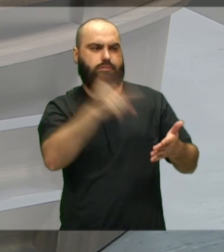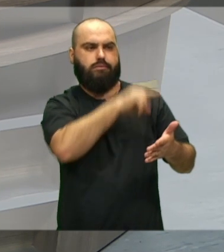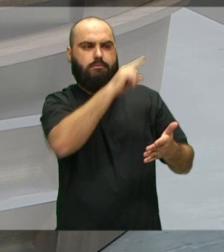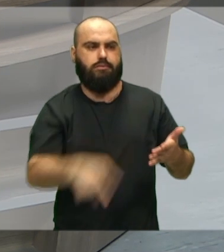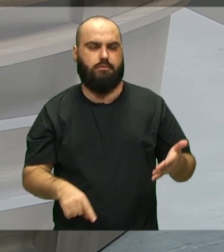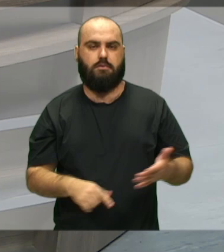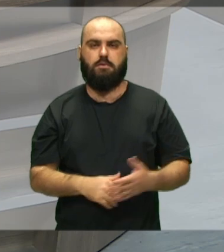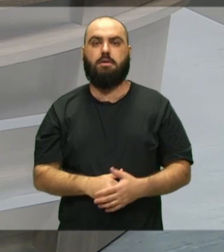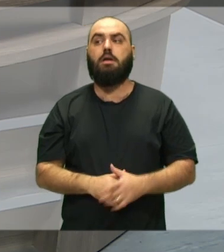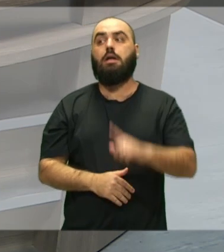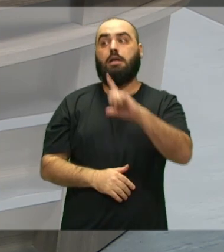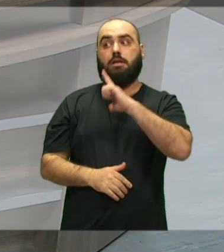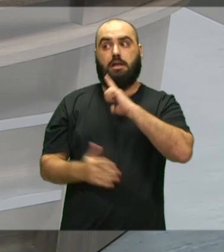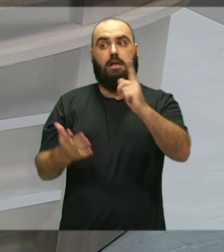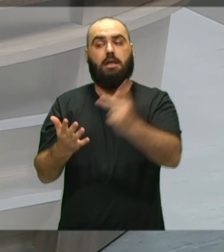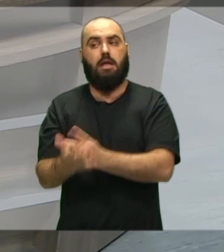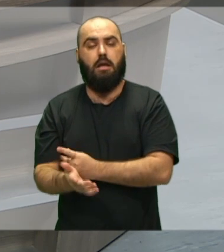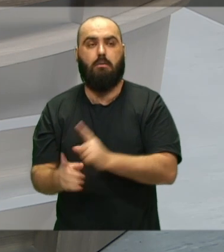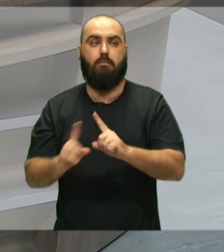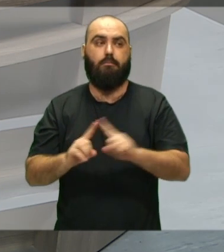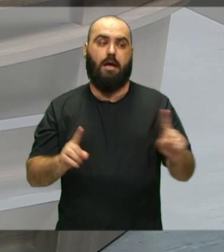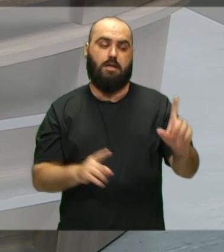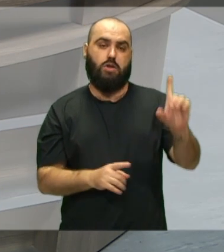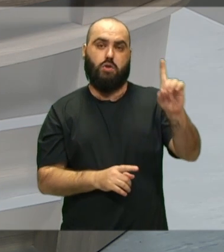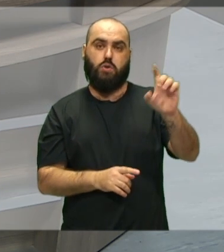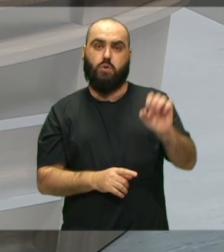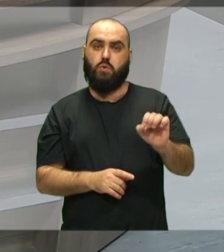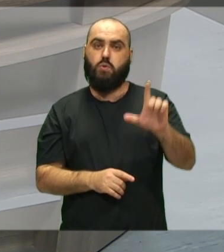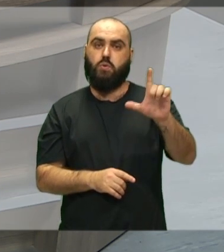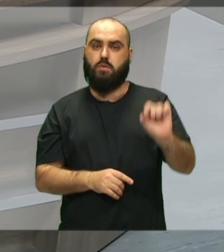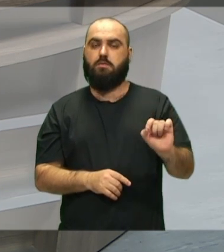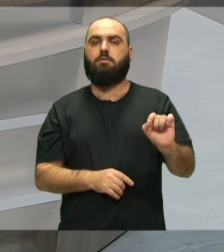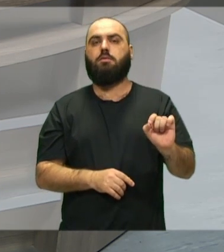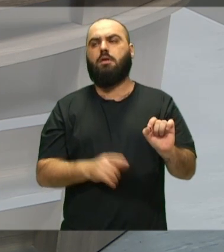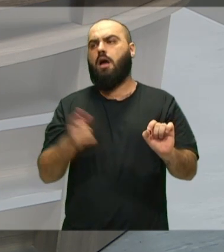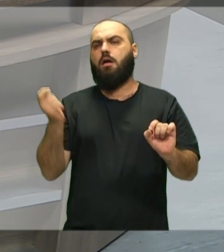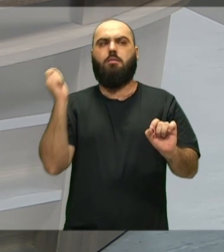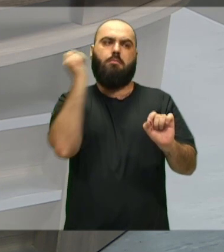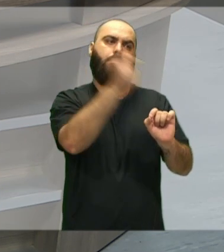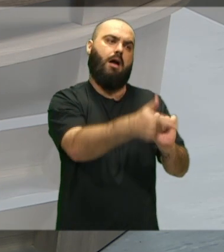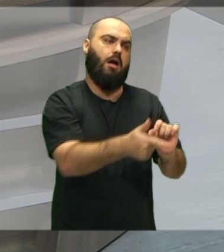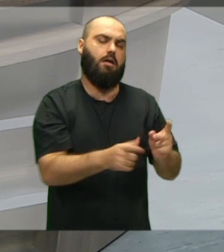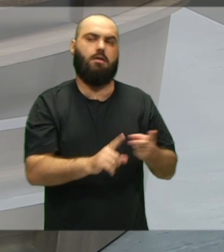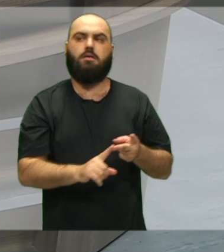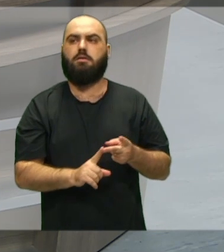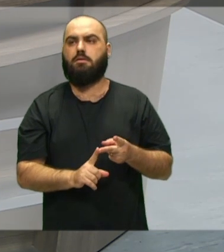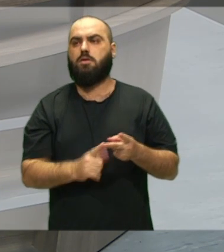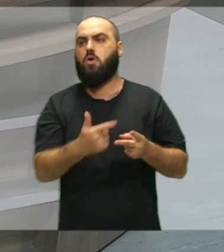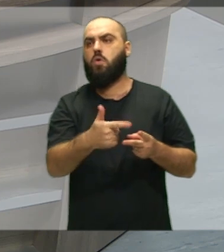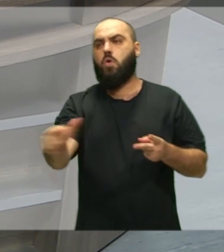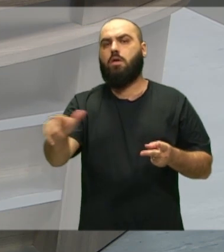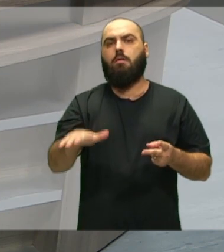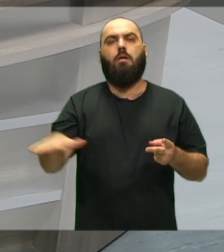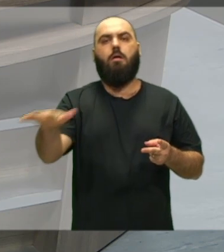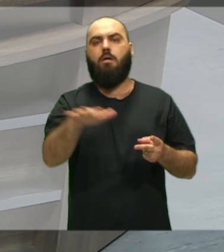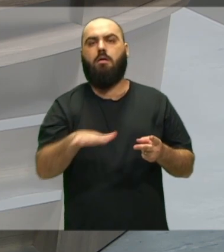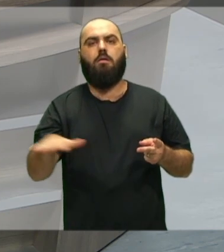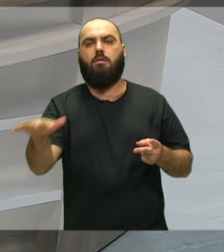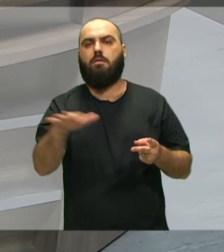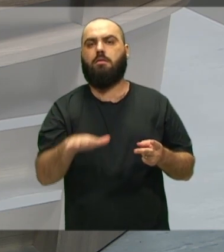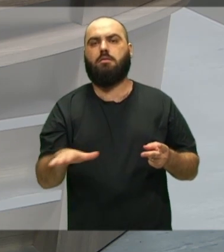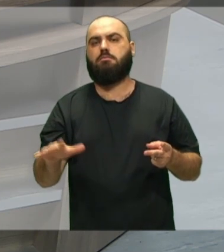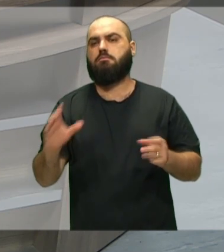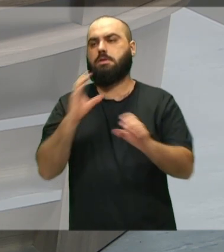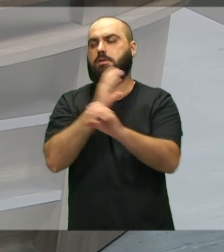não houve um dolo. Não estou dizendo que a pessoa não possa ser punida. Vai ressarcir aqui, vai em outras esferas, tanto